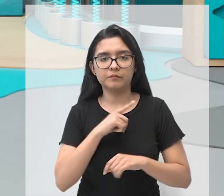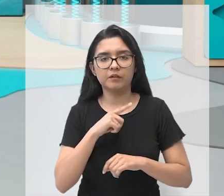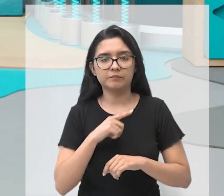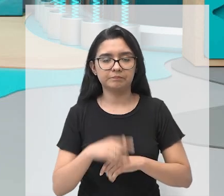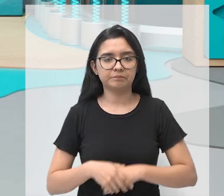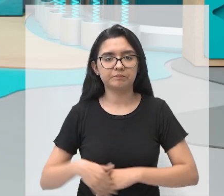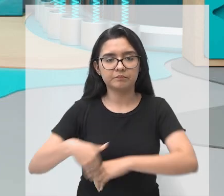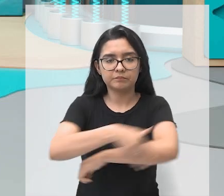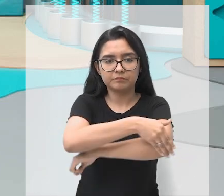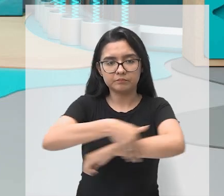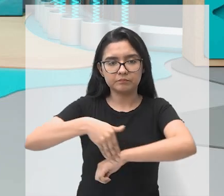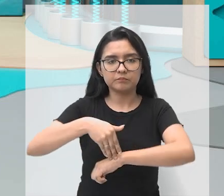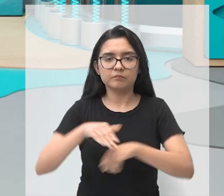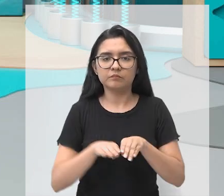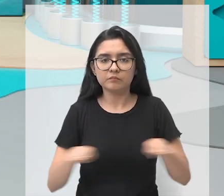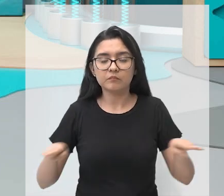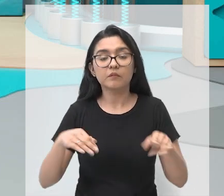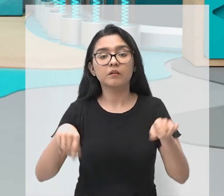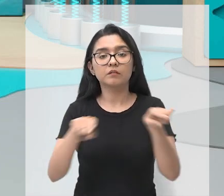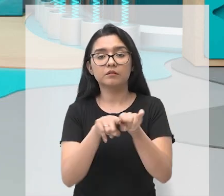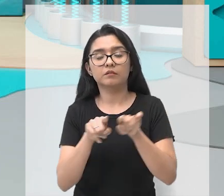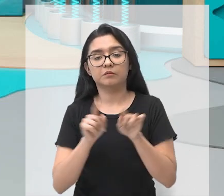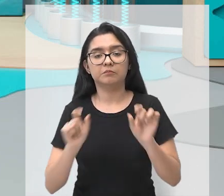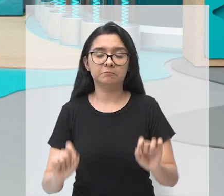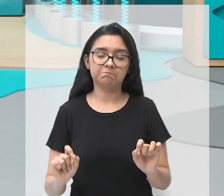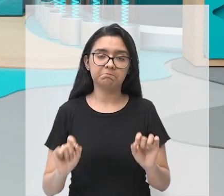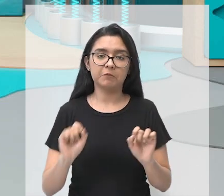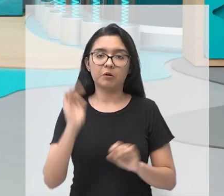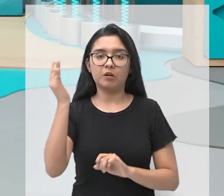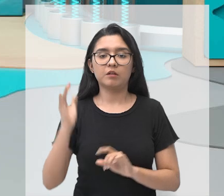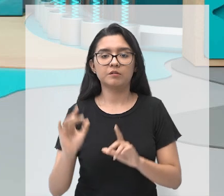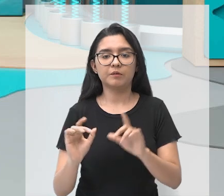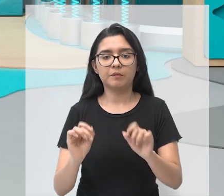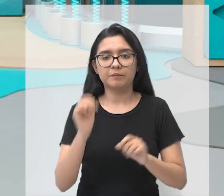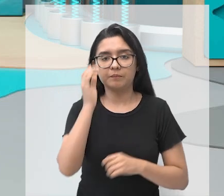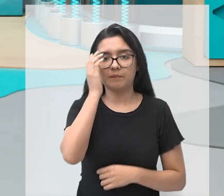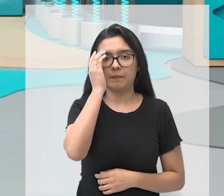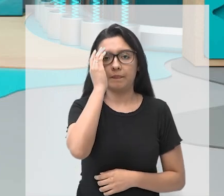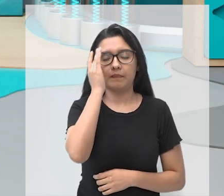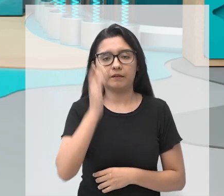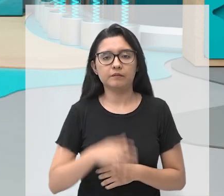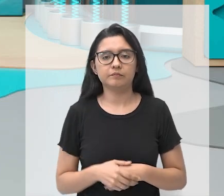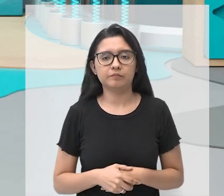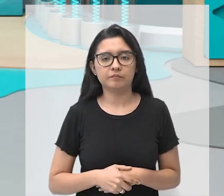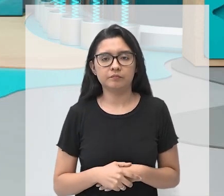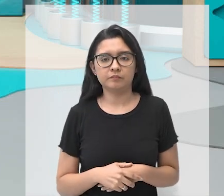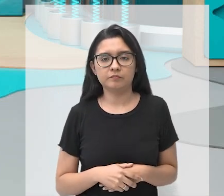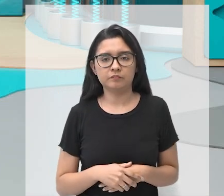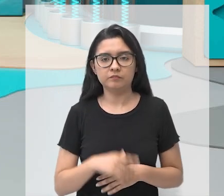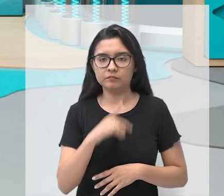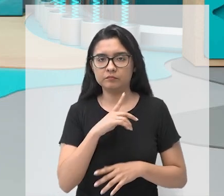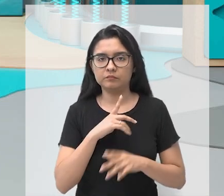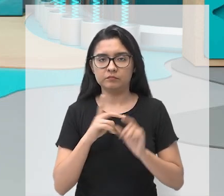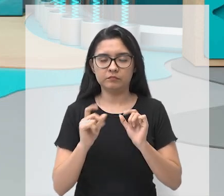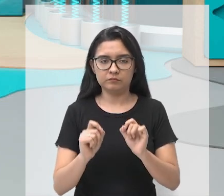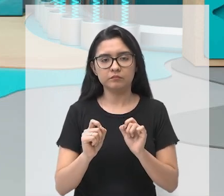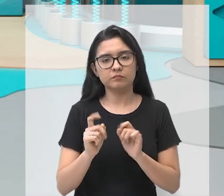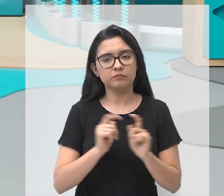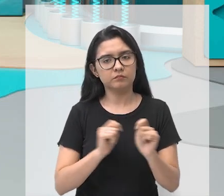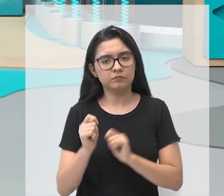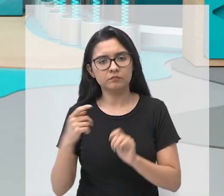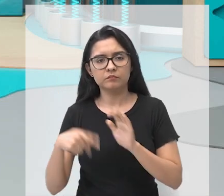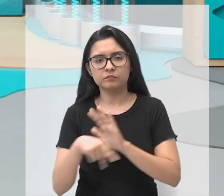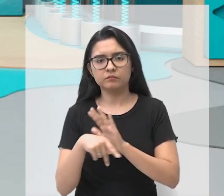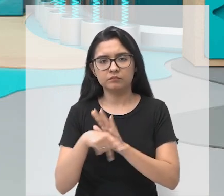pavimentadas. Ocasionalmente ela acontece ali o controle do percurso através